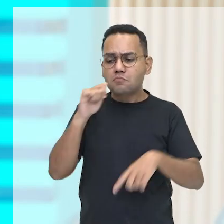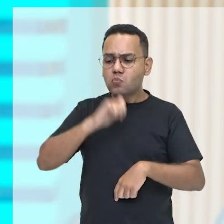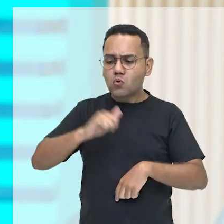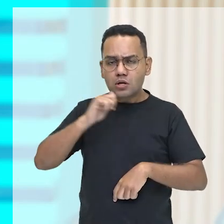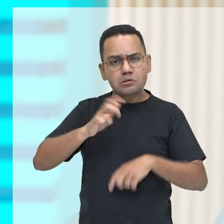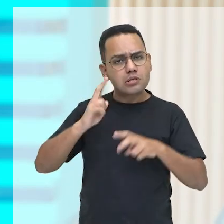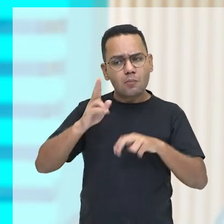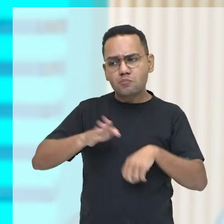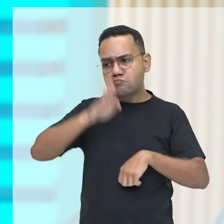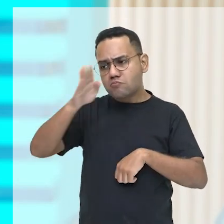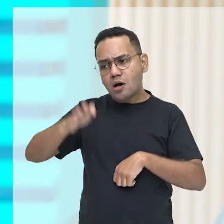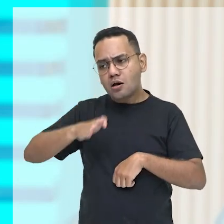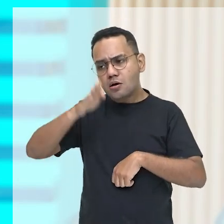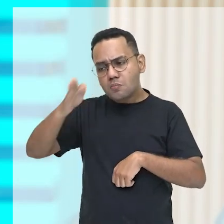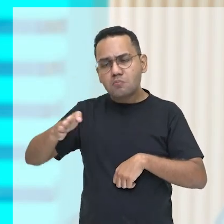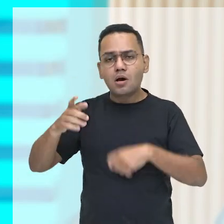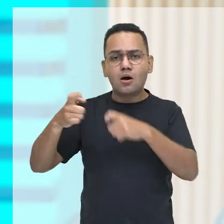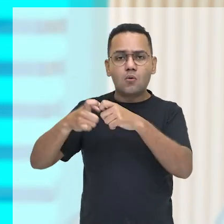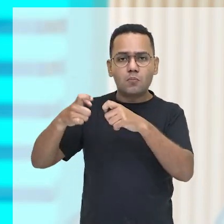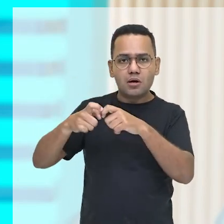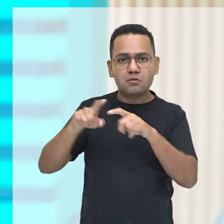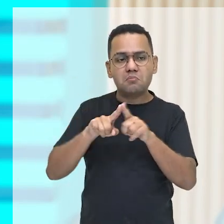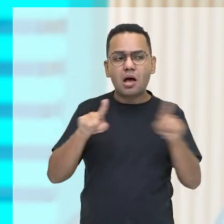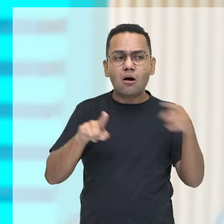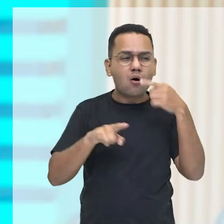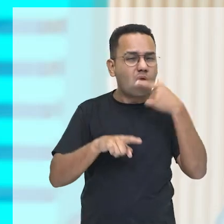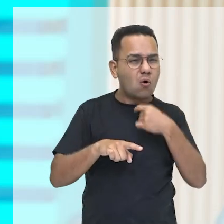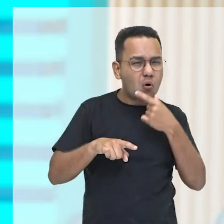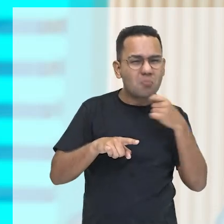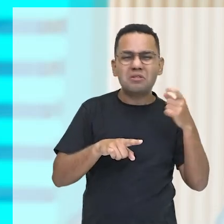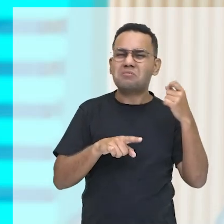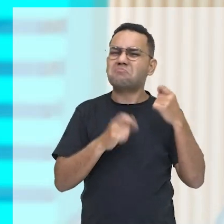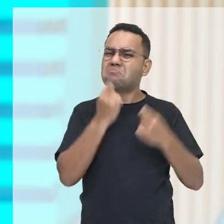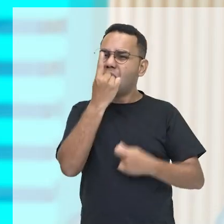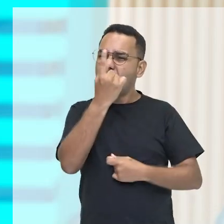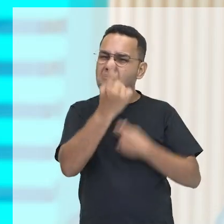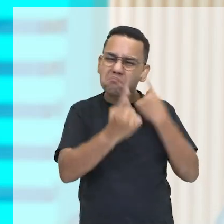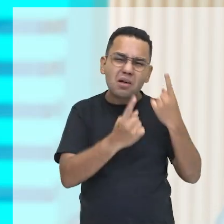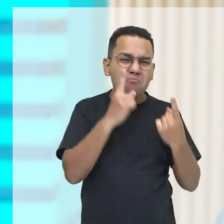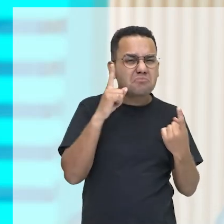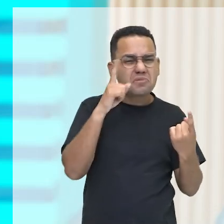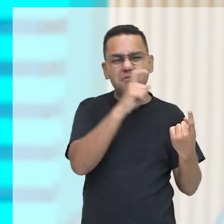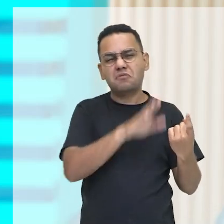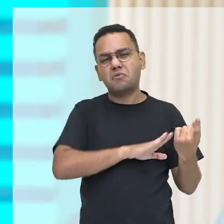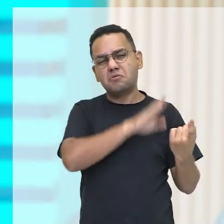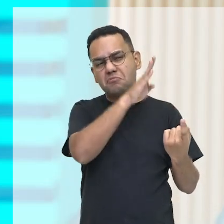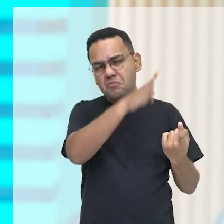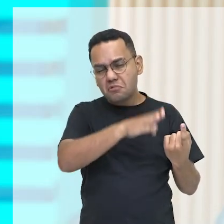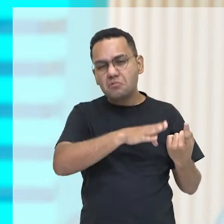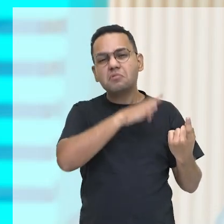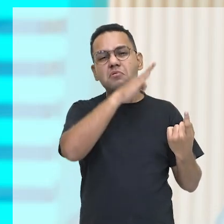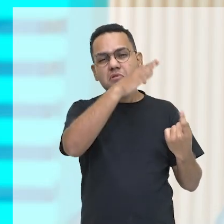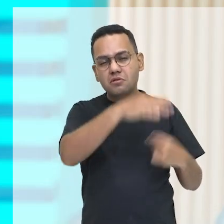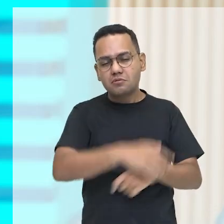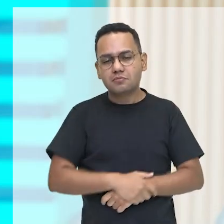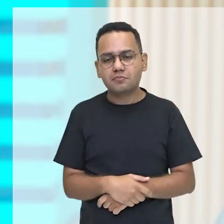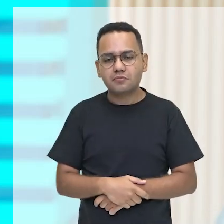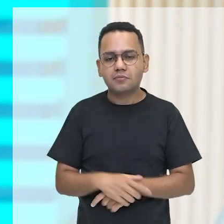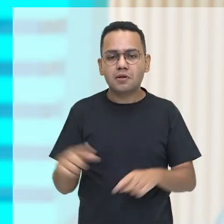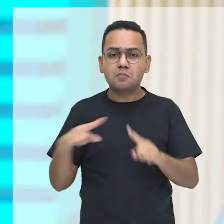têm mais resistência aí no médico e fazer exames periódicos, mas isso